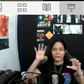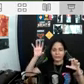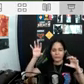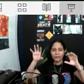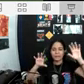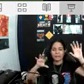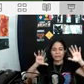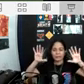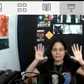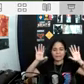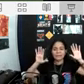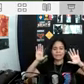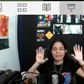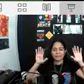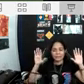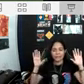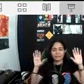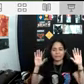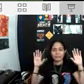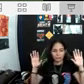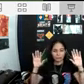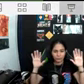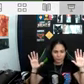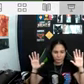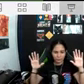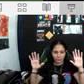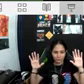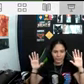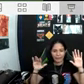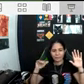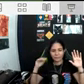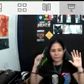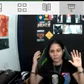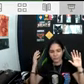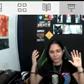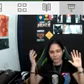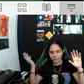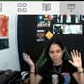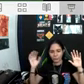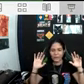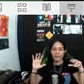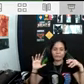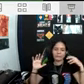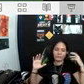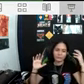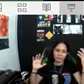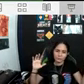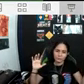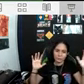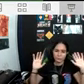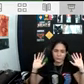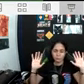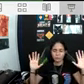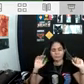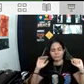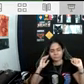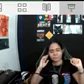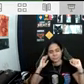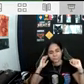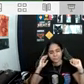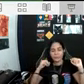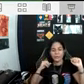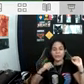Então, eu teria, né, similaridade entre os 2 grupos. Teria representantes no grupo A e representantes de todos os grupos no grupo